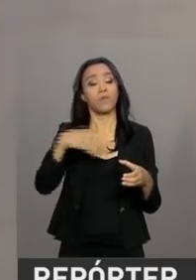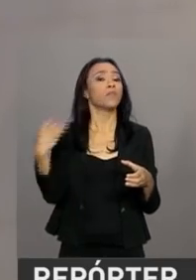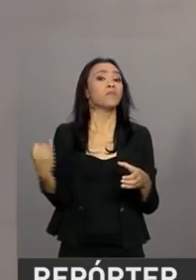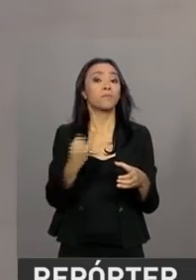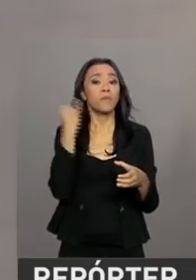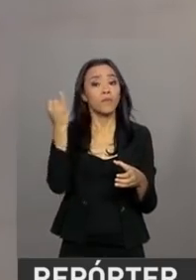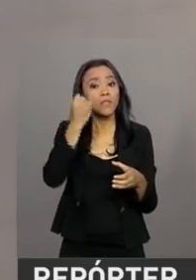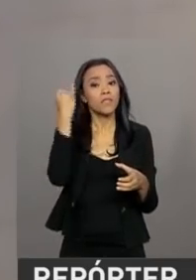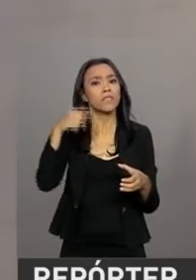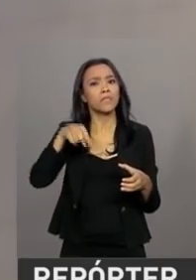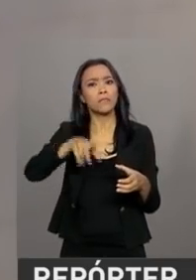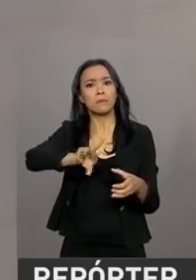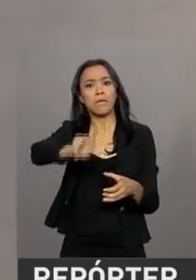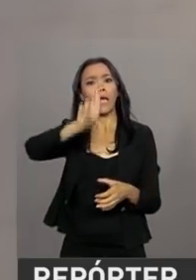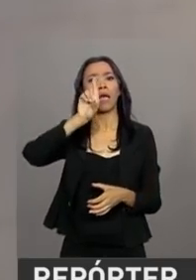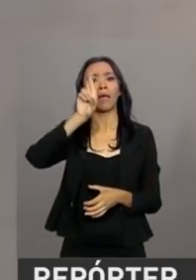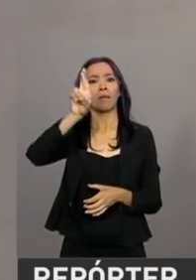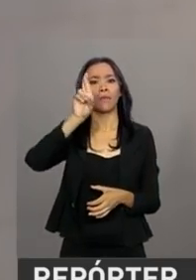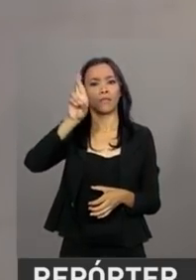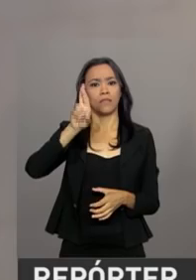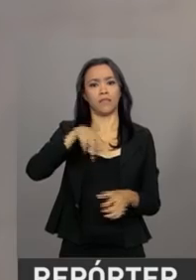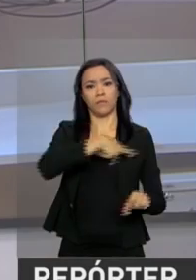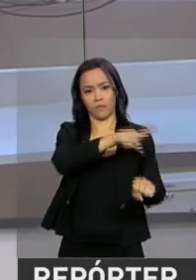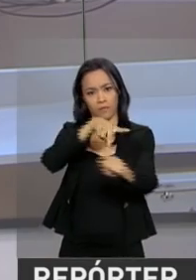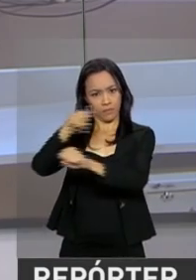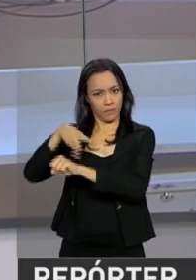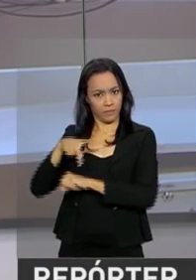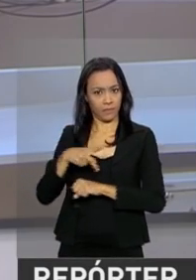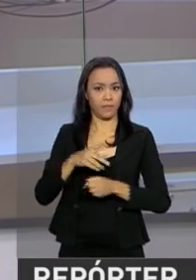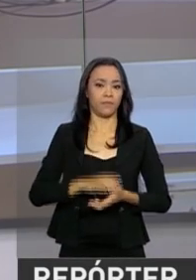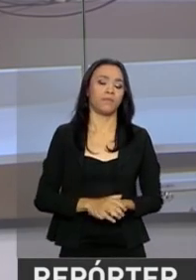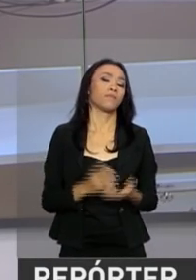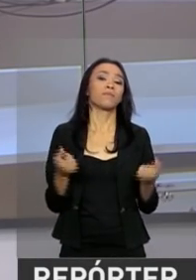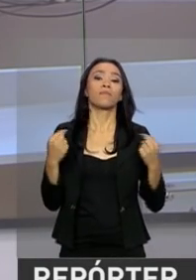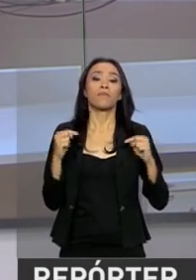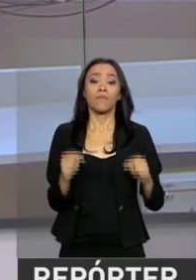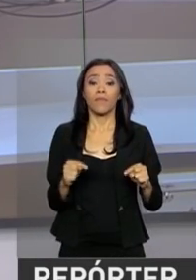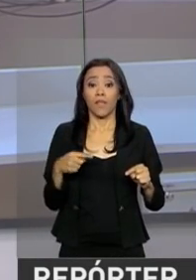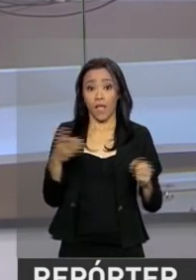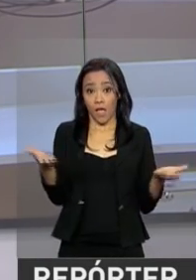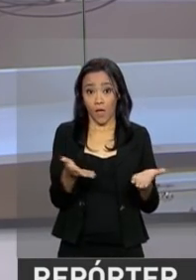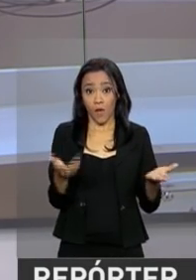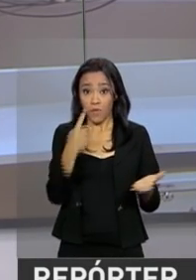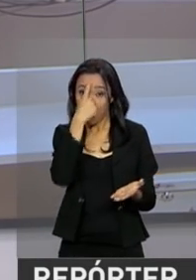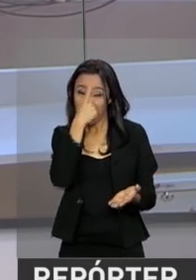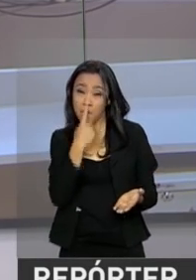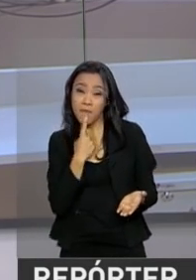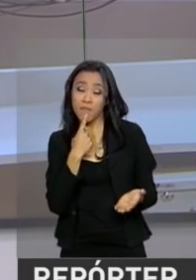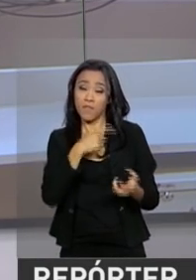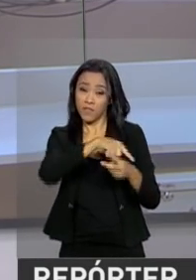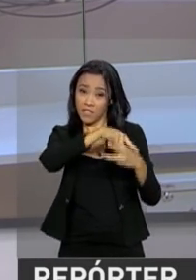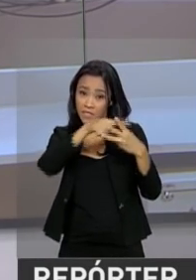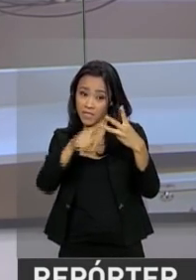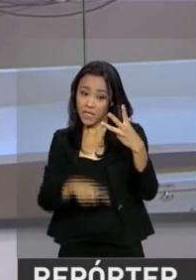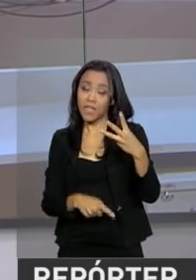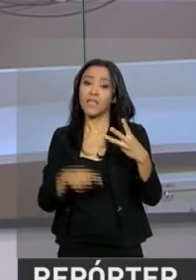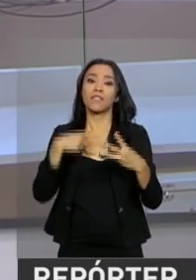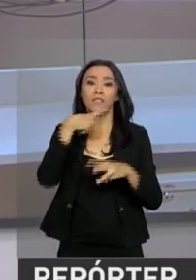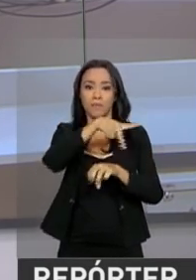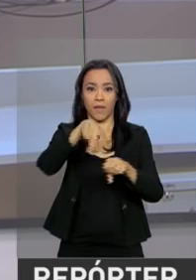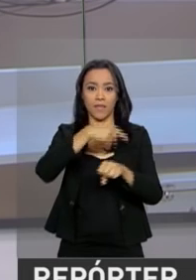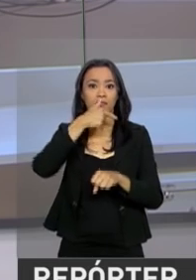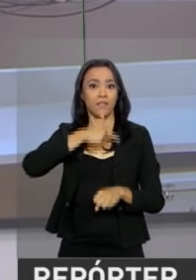isso representa para os países da cplp bom e vamos conferir agora os perfis de três países de língua